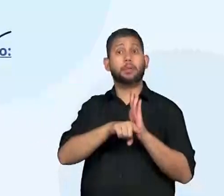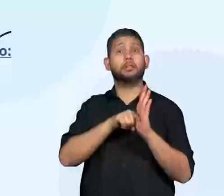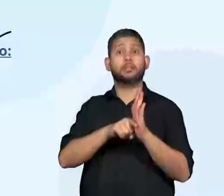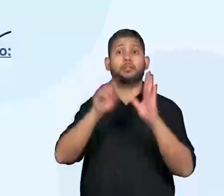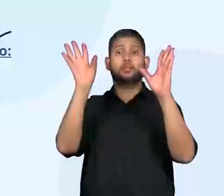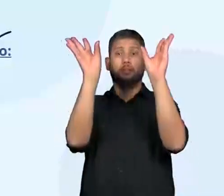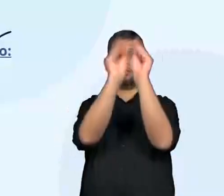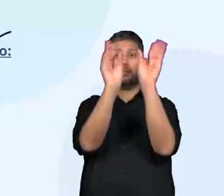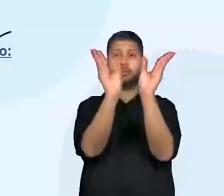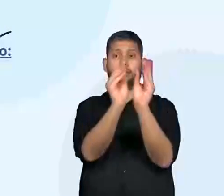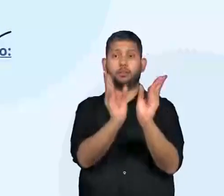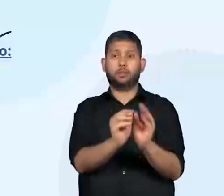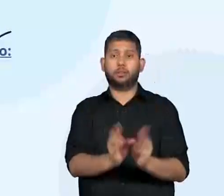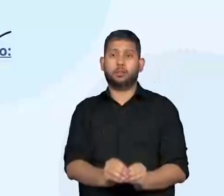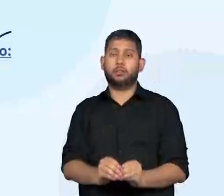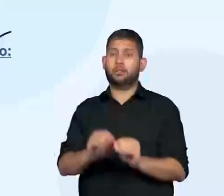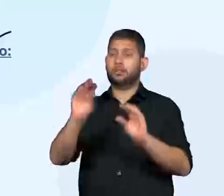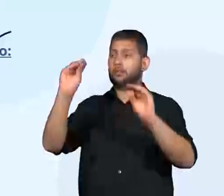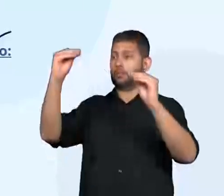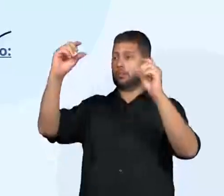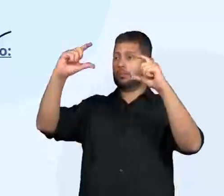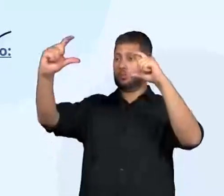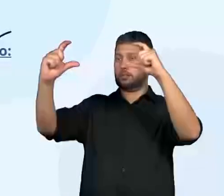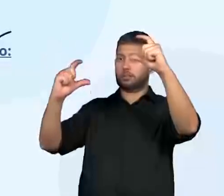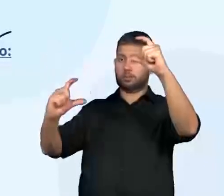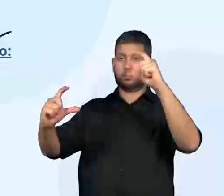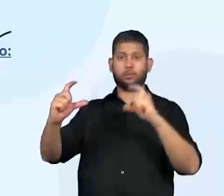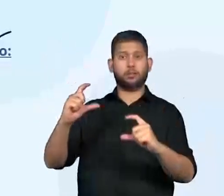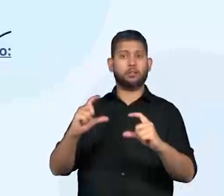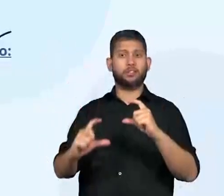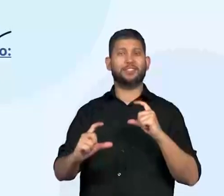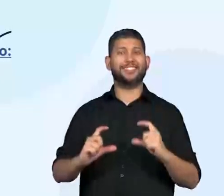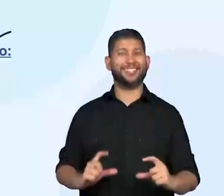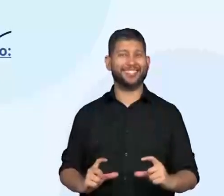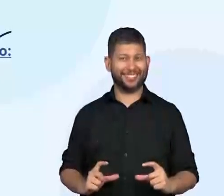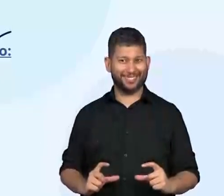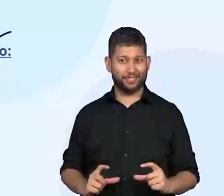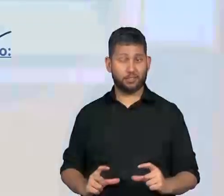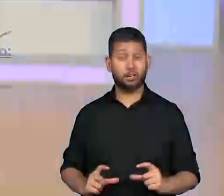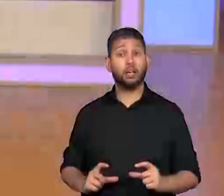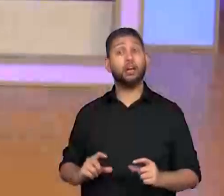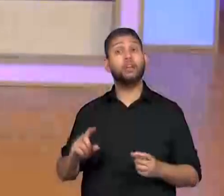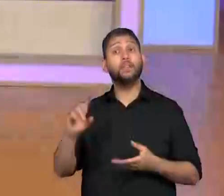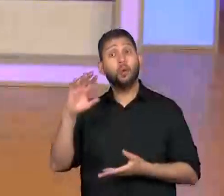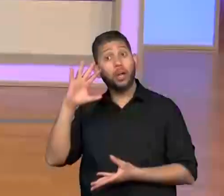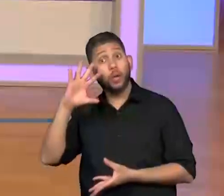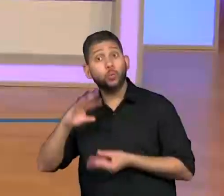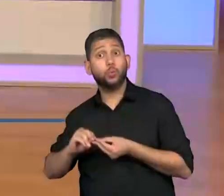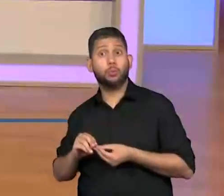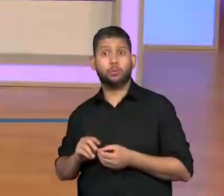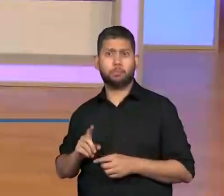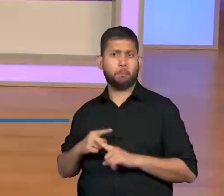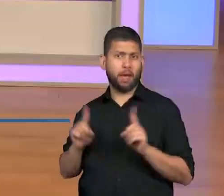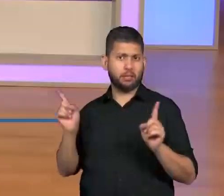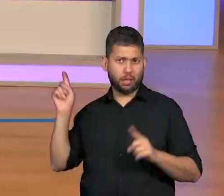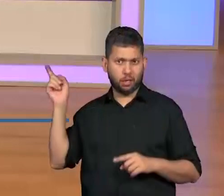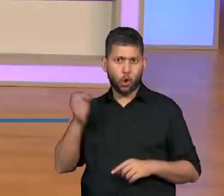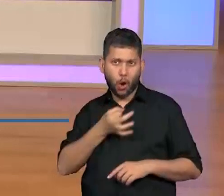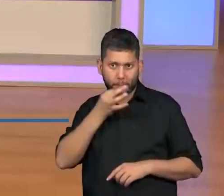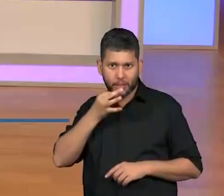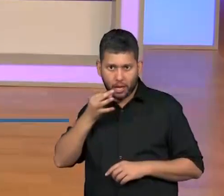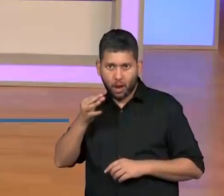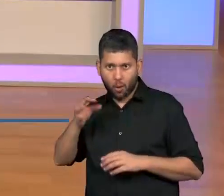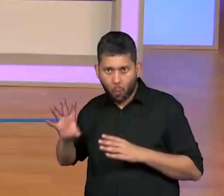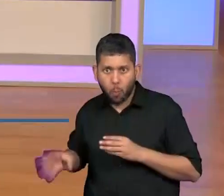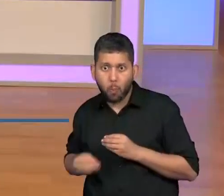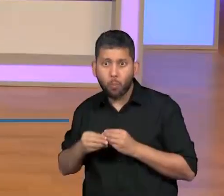por um especialista e isso foi divulgado de forma reduzida e não tem opinião. É aquilo